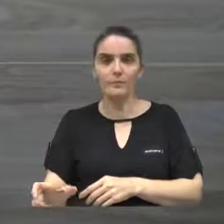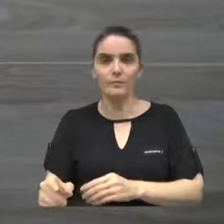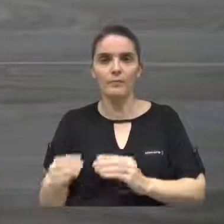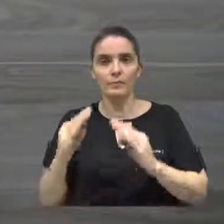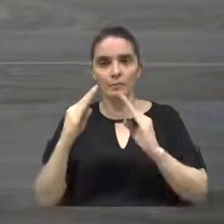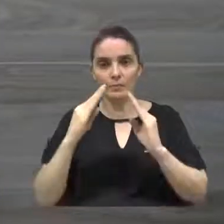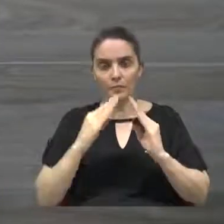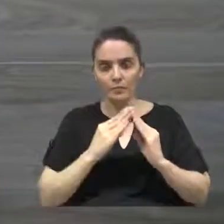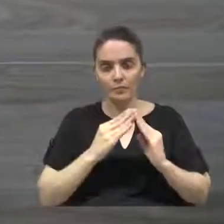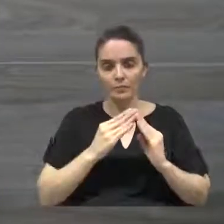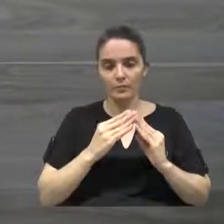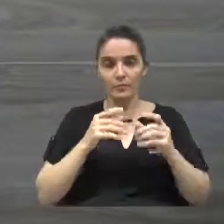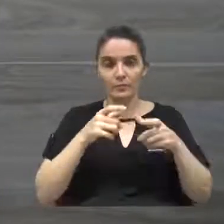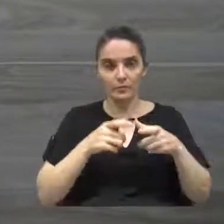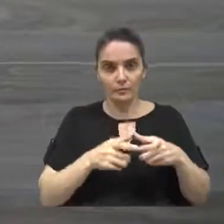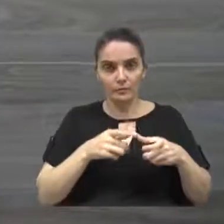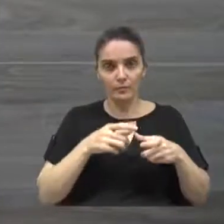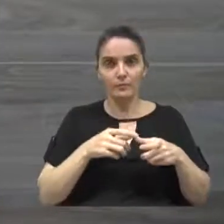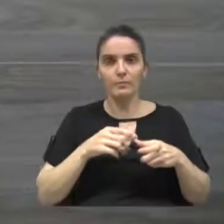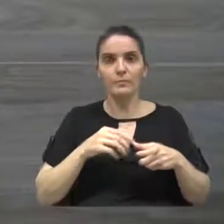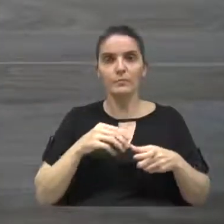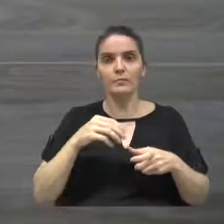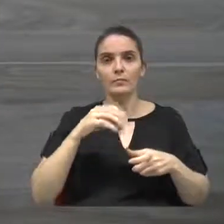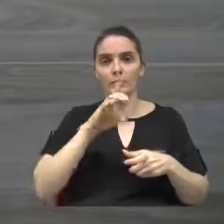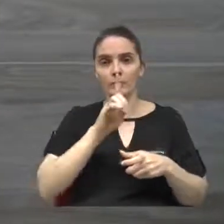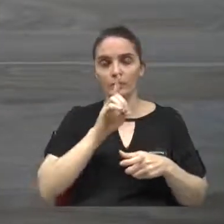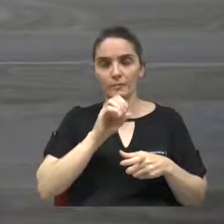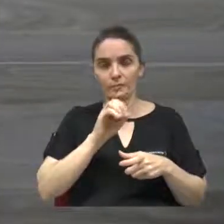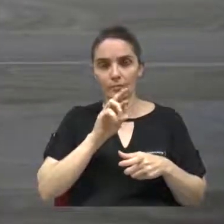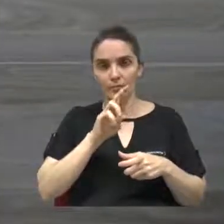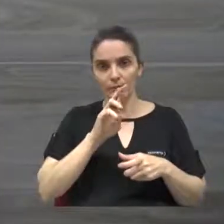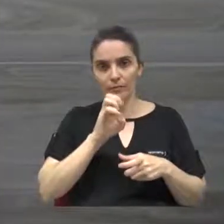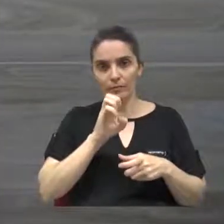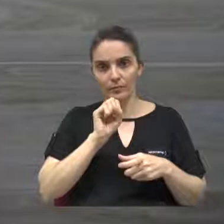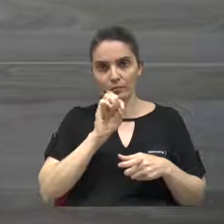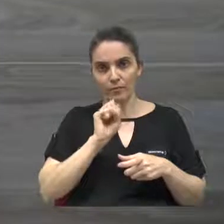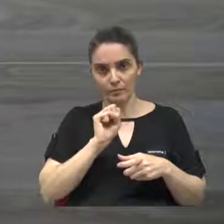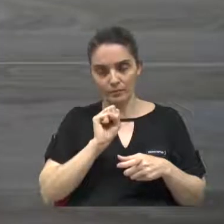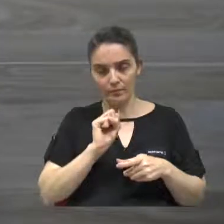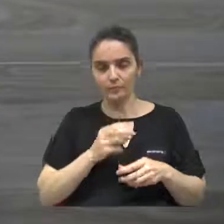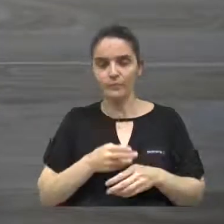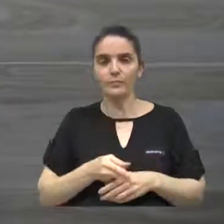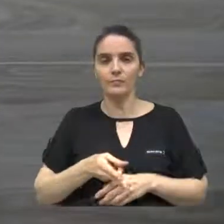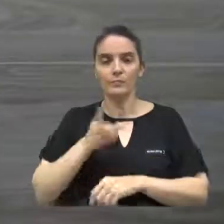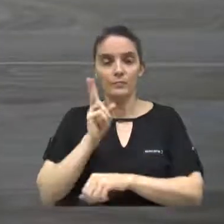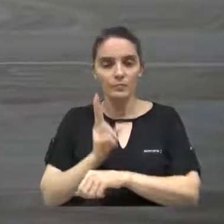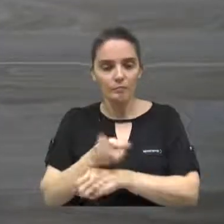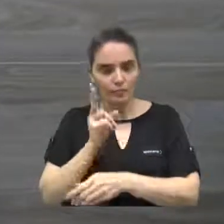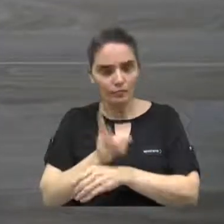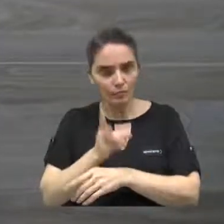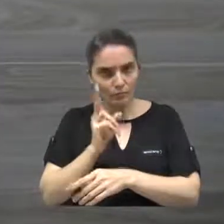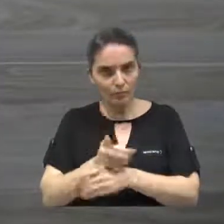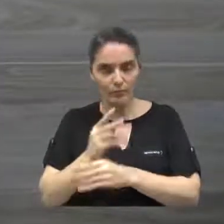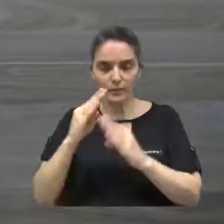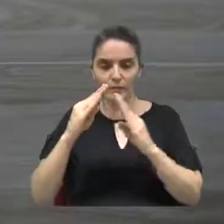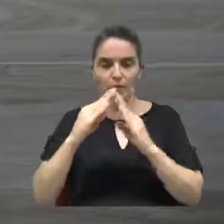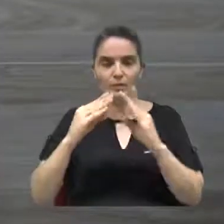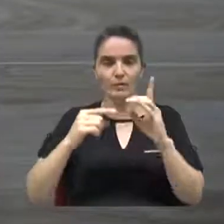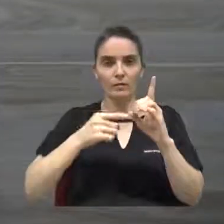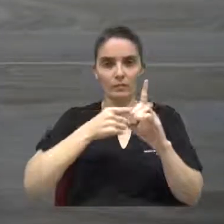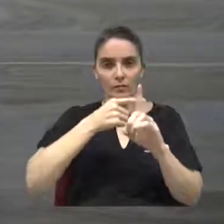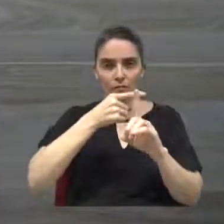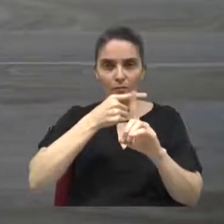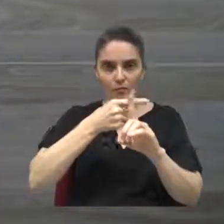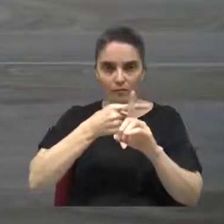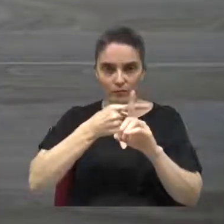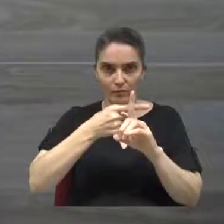Nossa Senhora das Dores. Frequentou, por mais de 20 anos, a paróquia Nossa Senhora de Lourdes, onde serviu